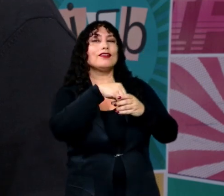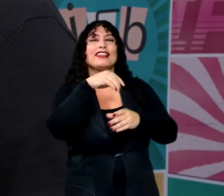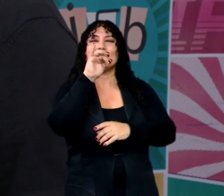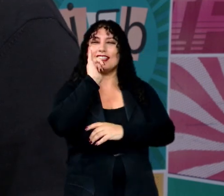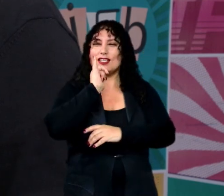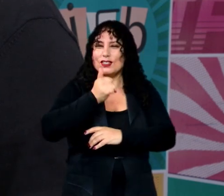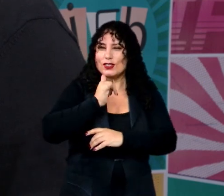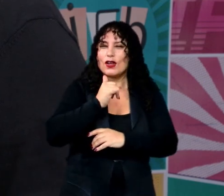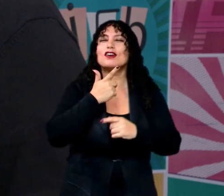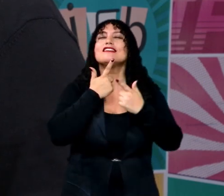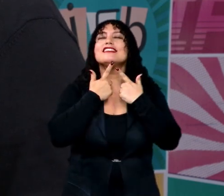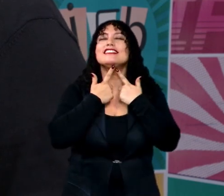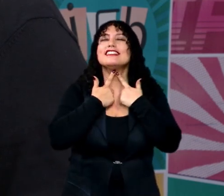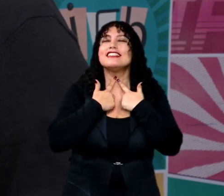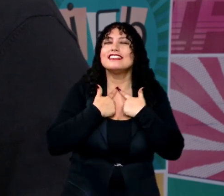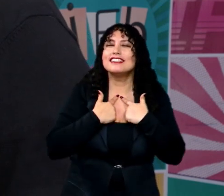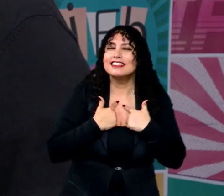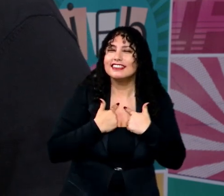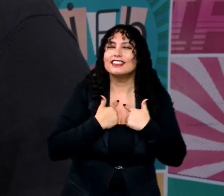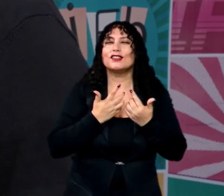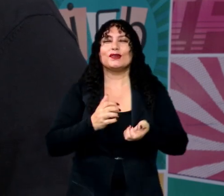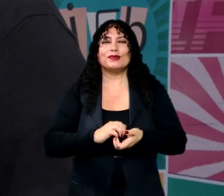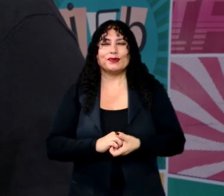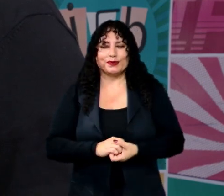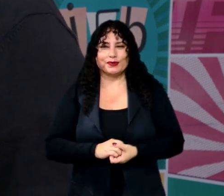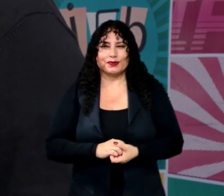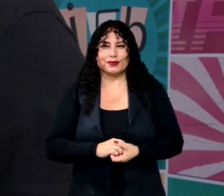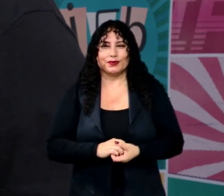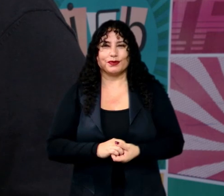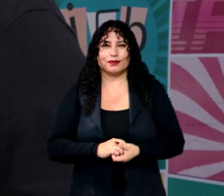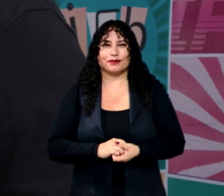dentro desse desejo de